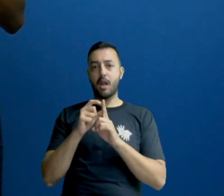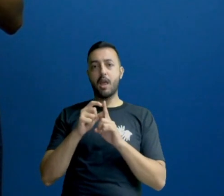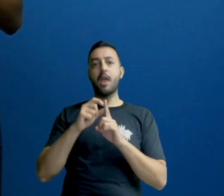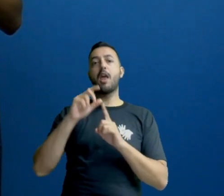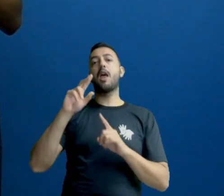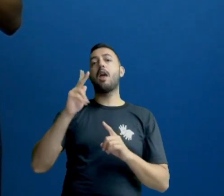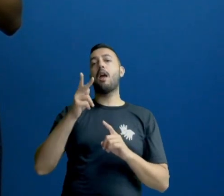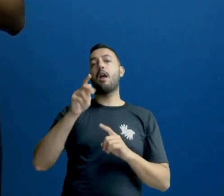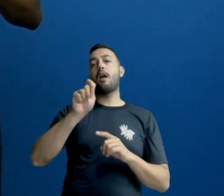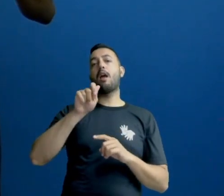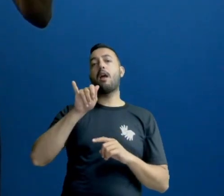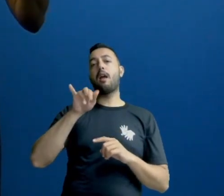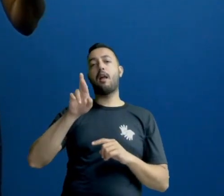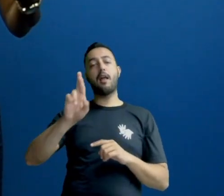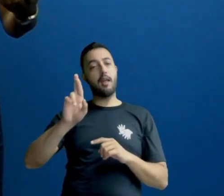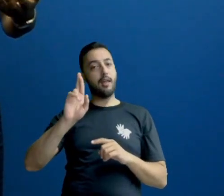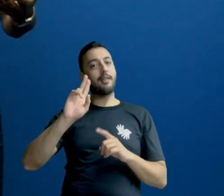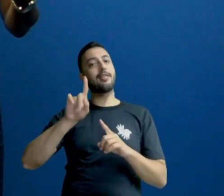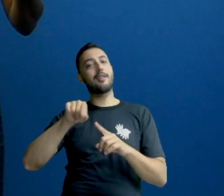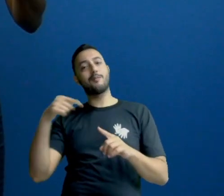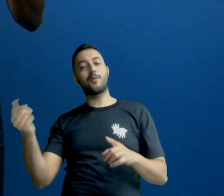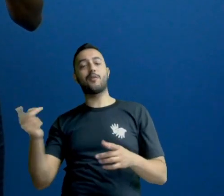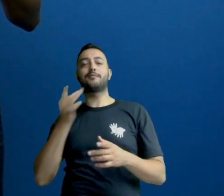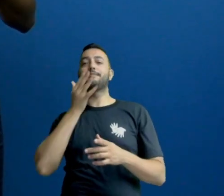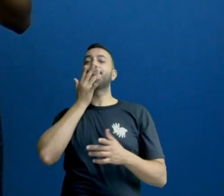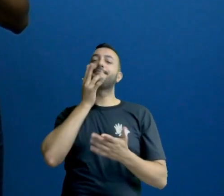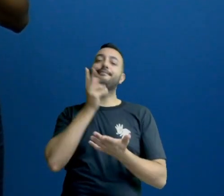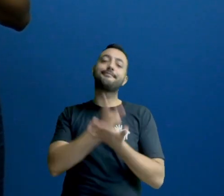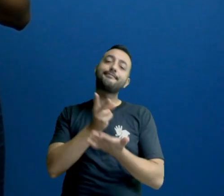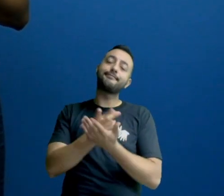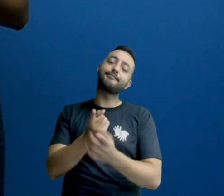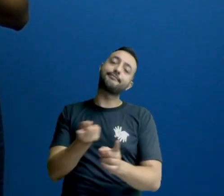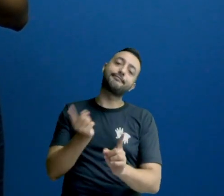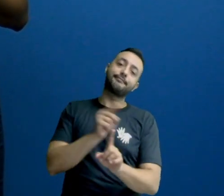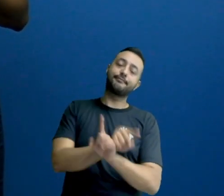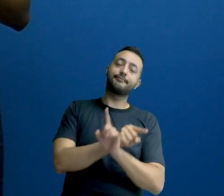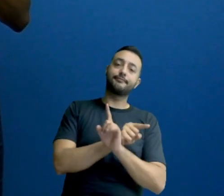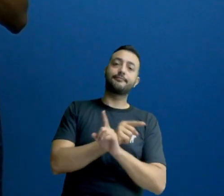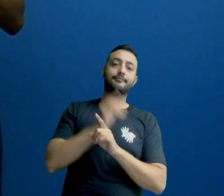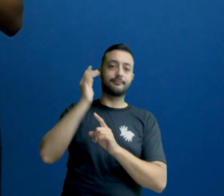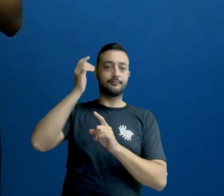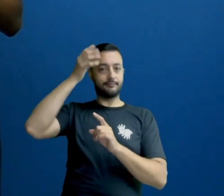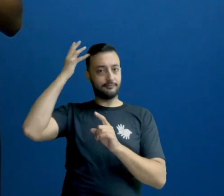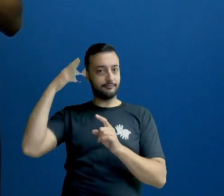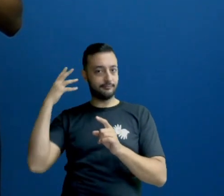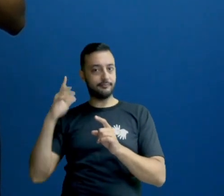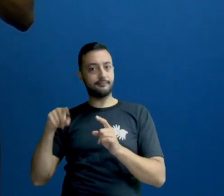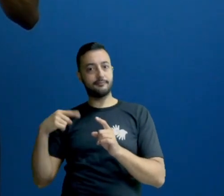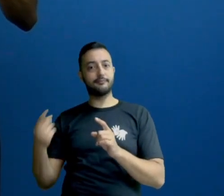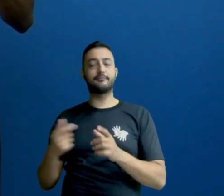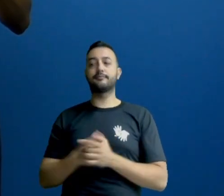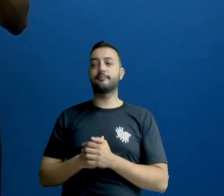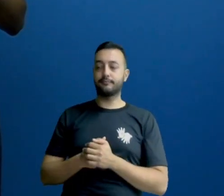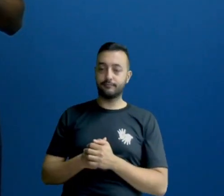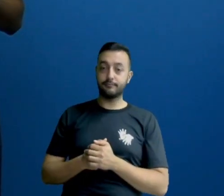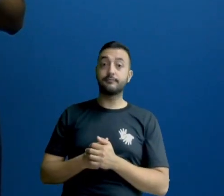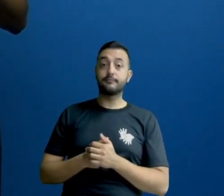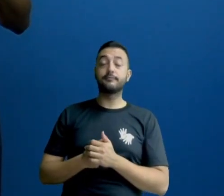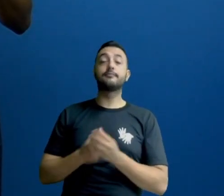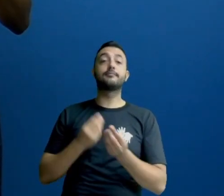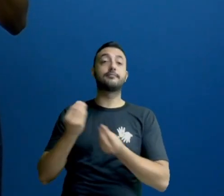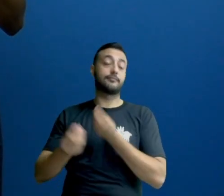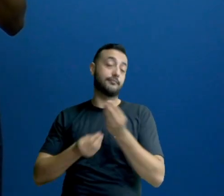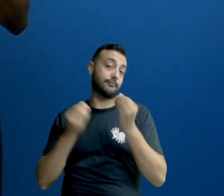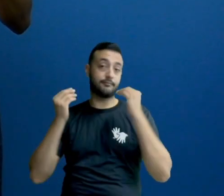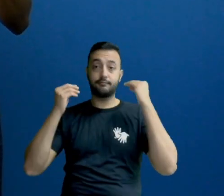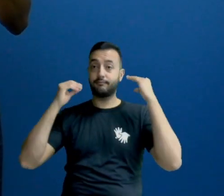ela vai vir sempre depois. Então, cor vai vir sempre antes, depois a palavrinha cabelo, hair. Com relação à textura